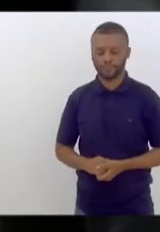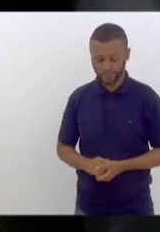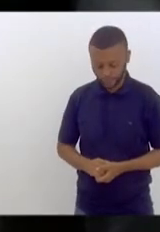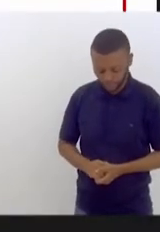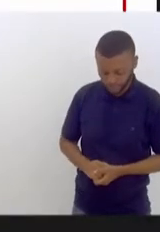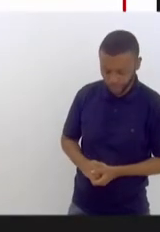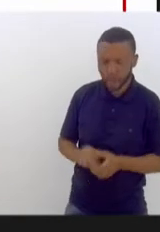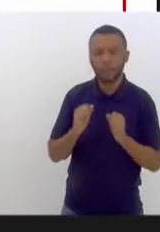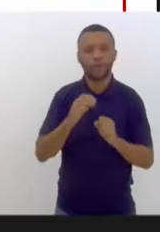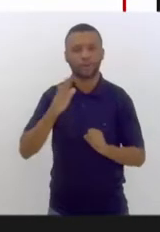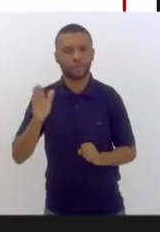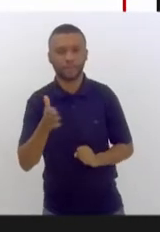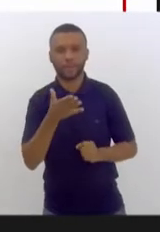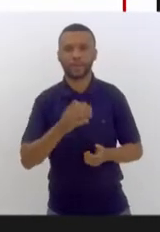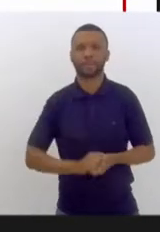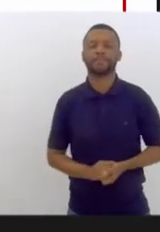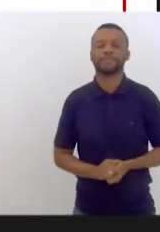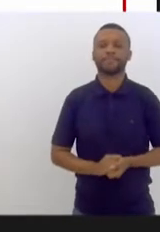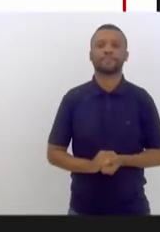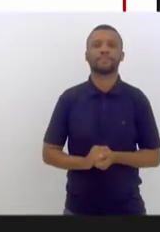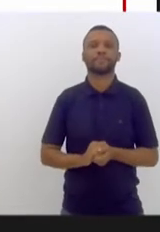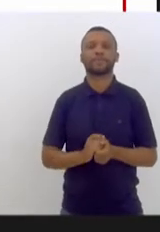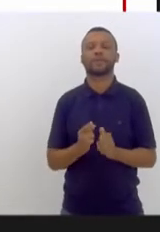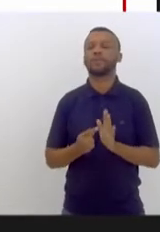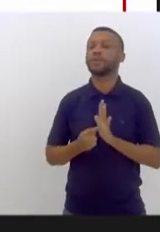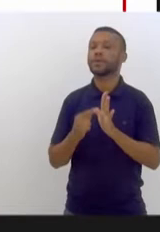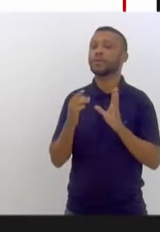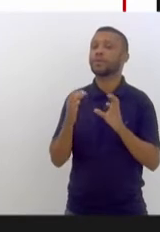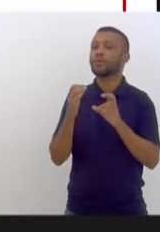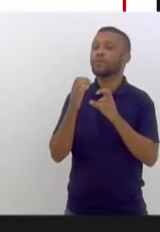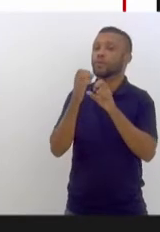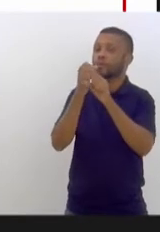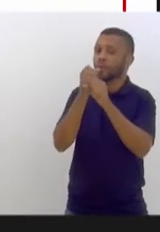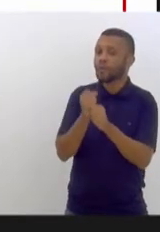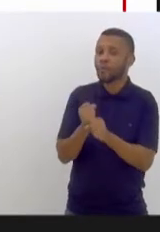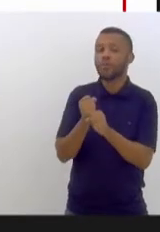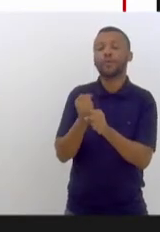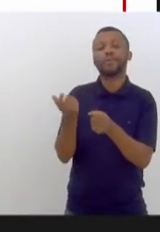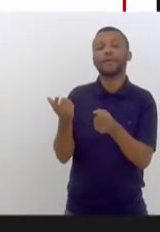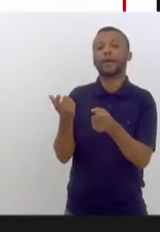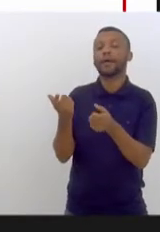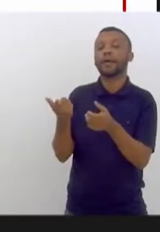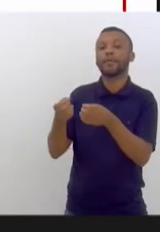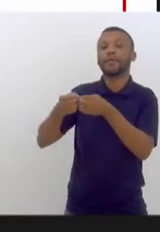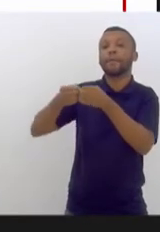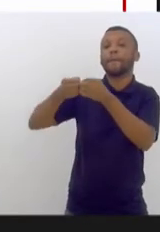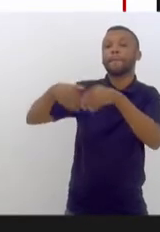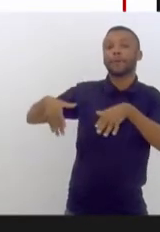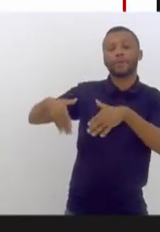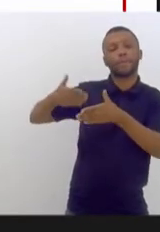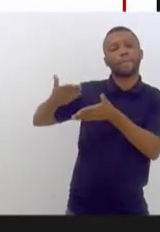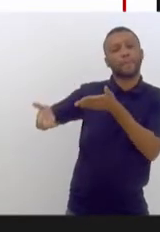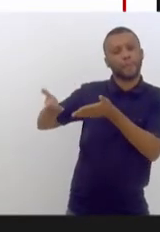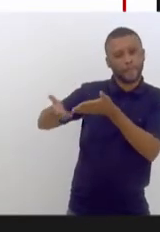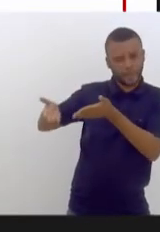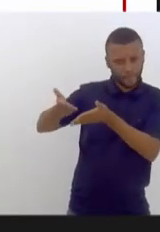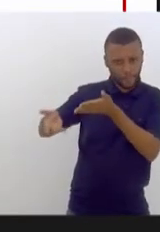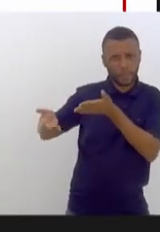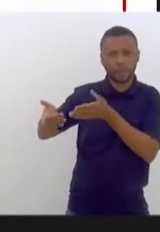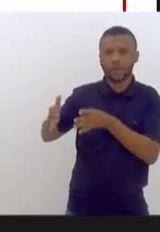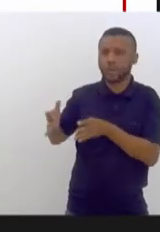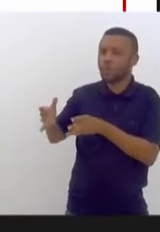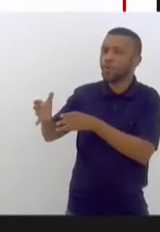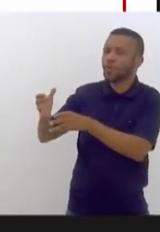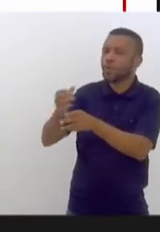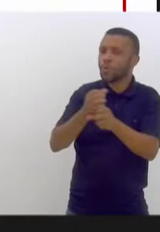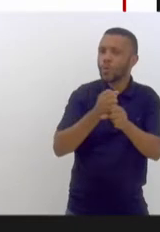Eu trouxe aqui o cálculo das perdas do município e eu gostaria de reforçar o seguinte: essa